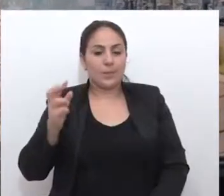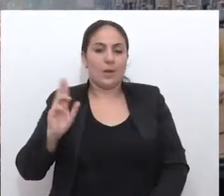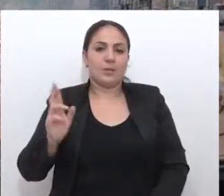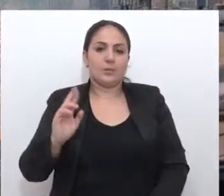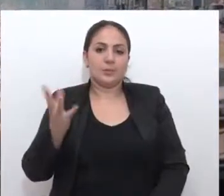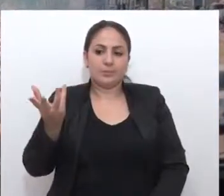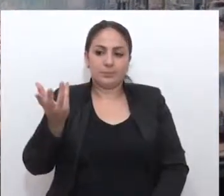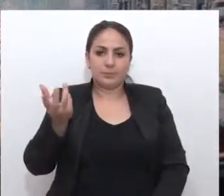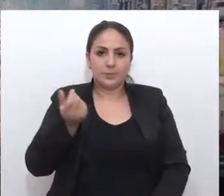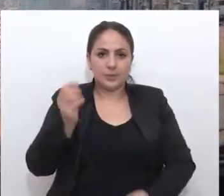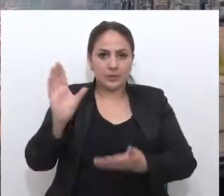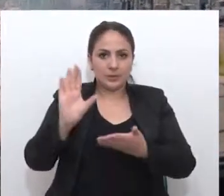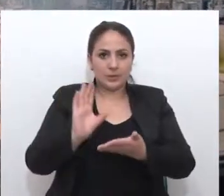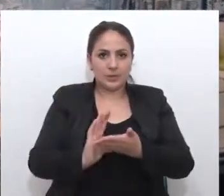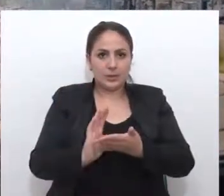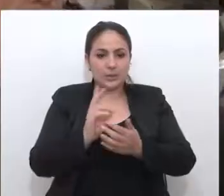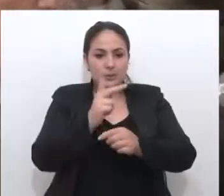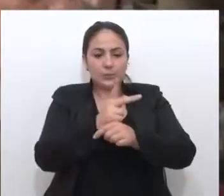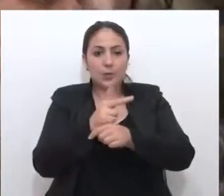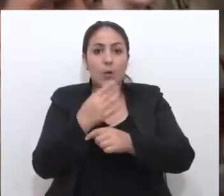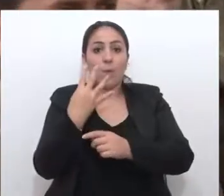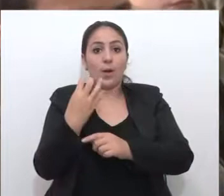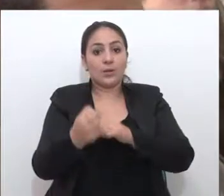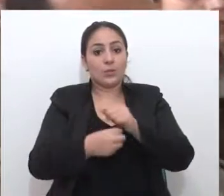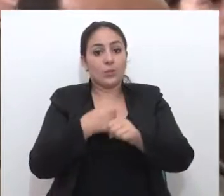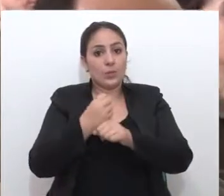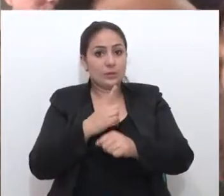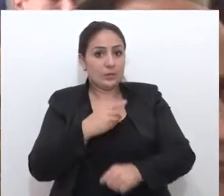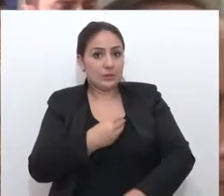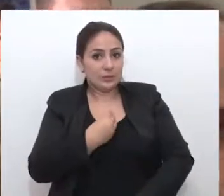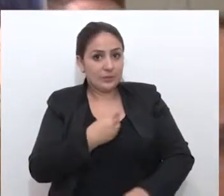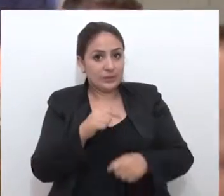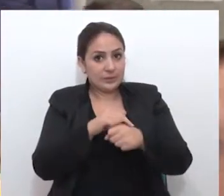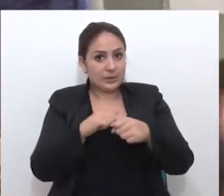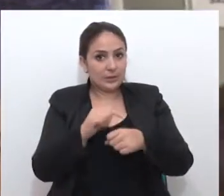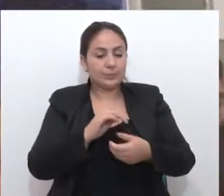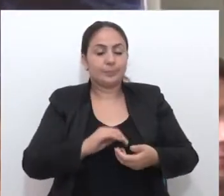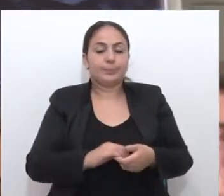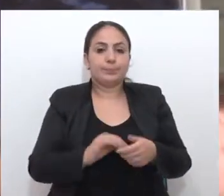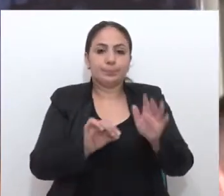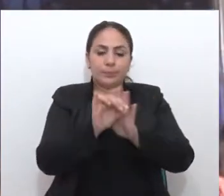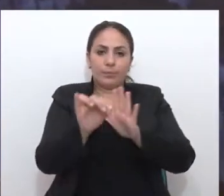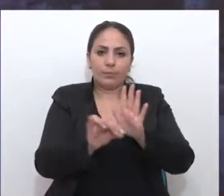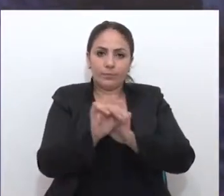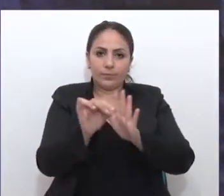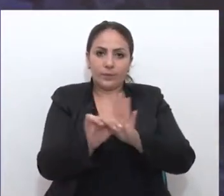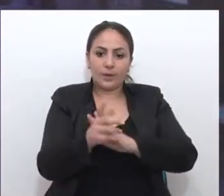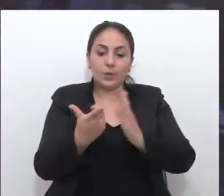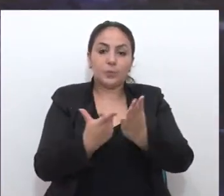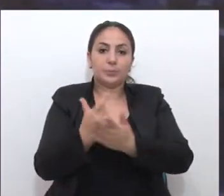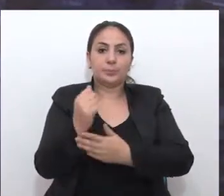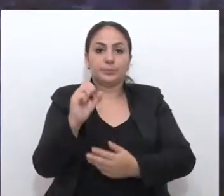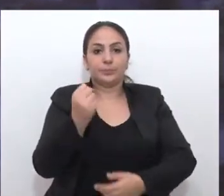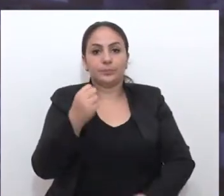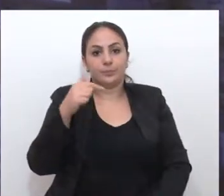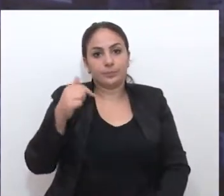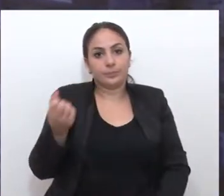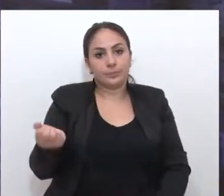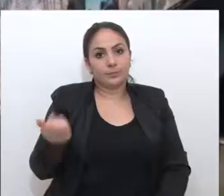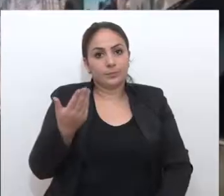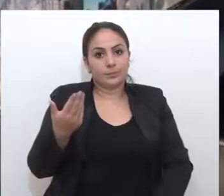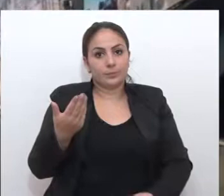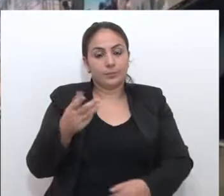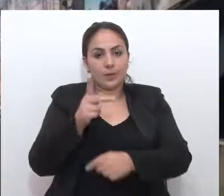no sistema de vídeo monitoramento, que há 4 anos está presente na cidade. A licitação para a compra